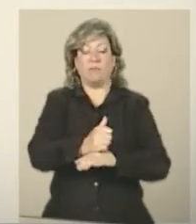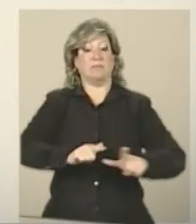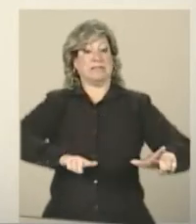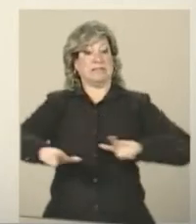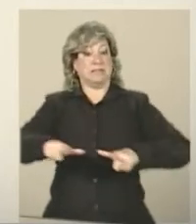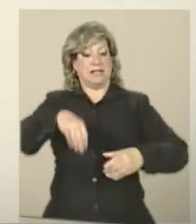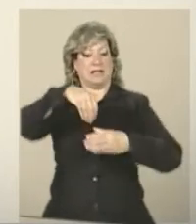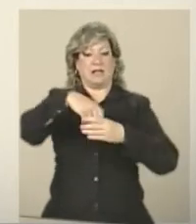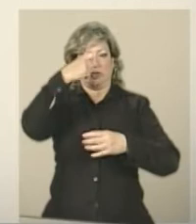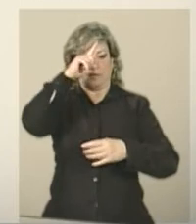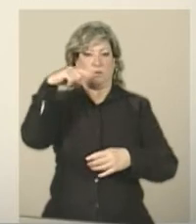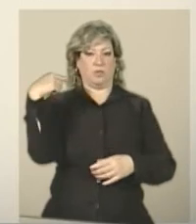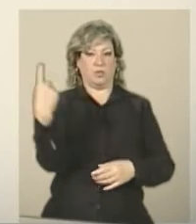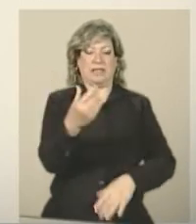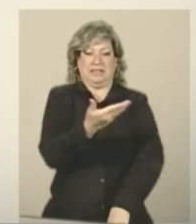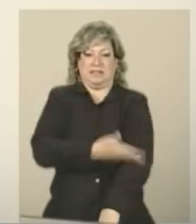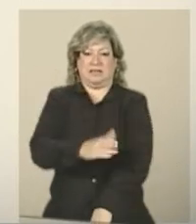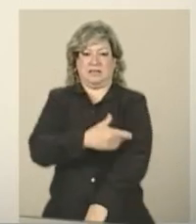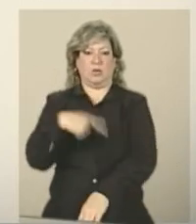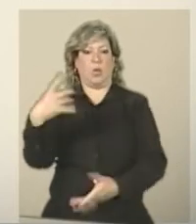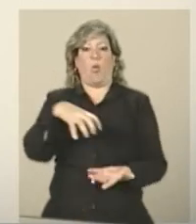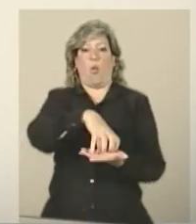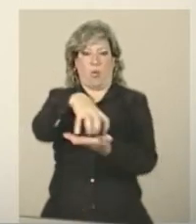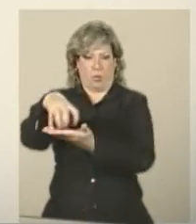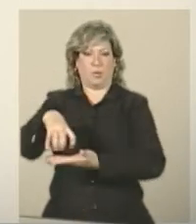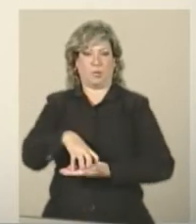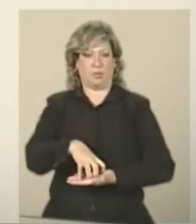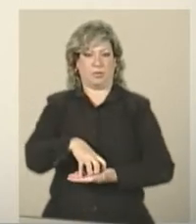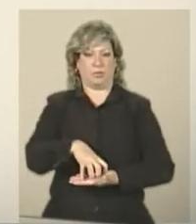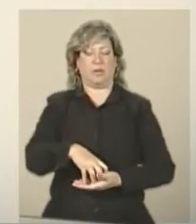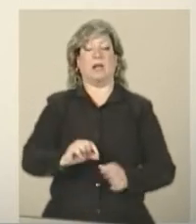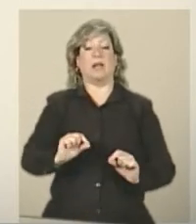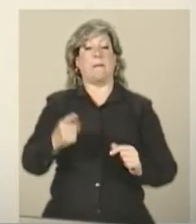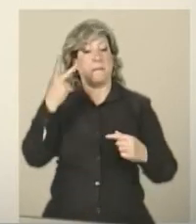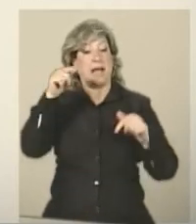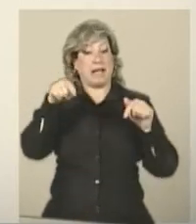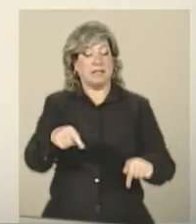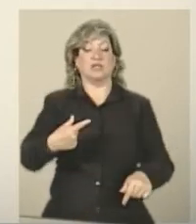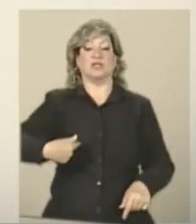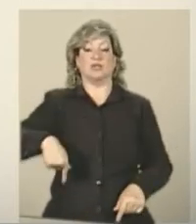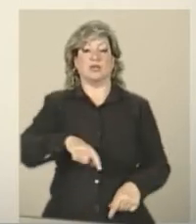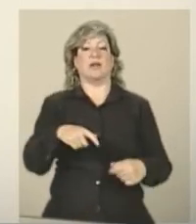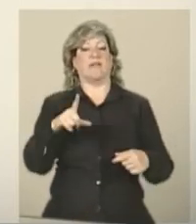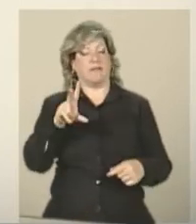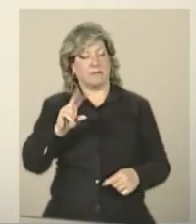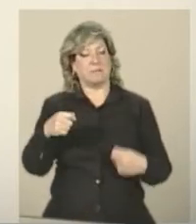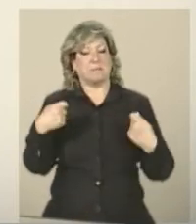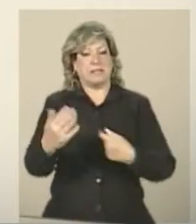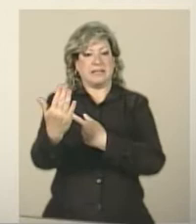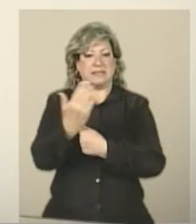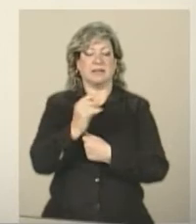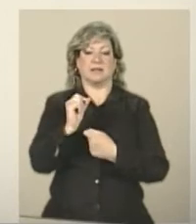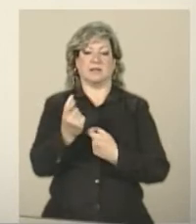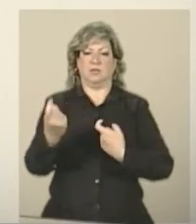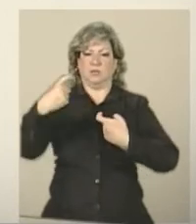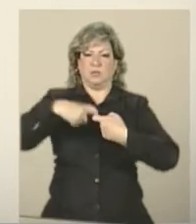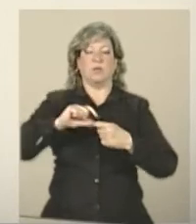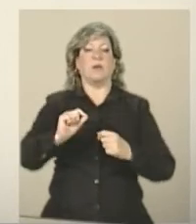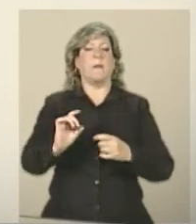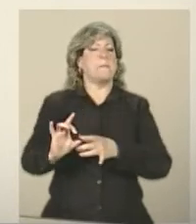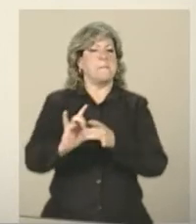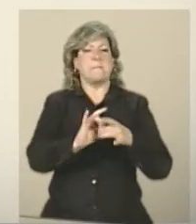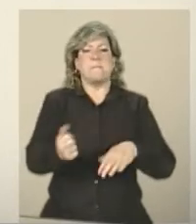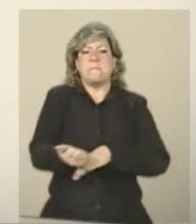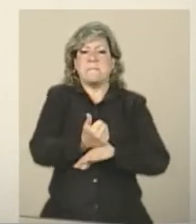gestão dos hospitais e o treinamento das equipes e para ir e vamos contar com a parceria dos melhores hospitais